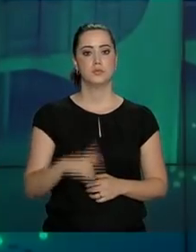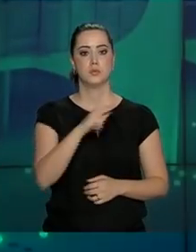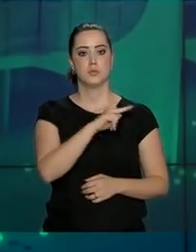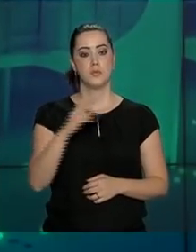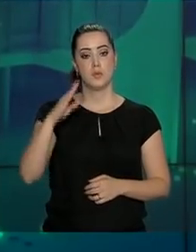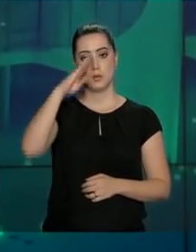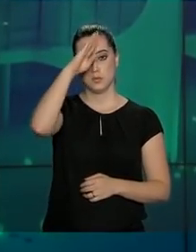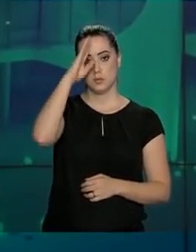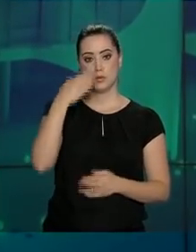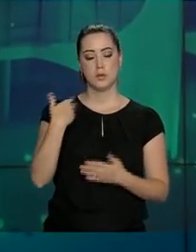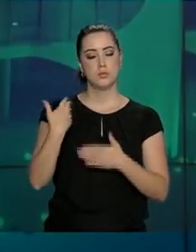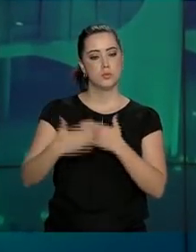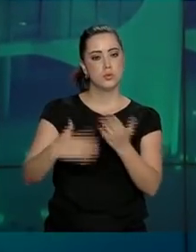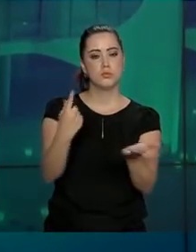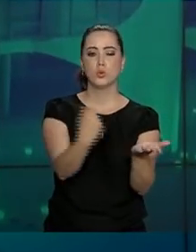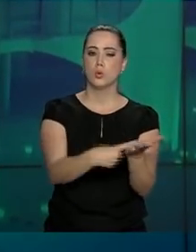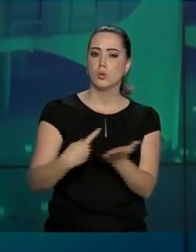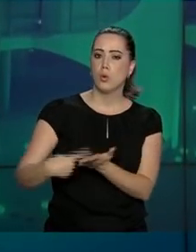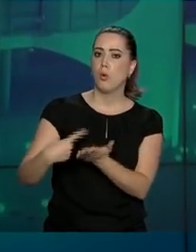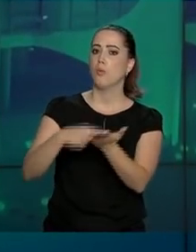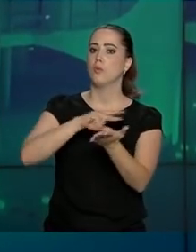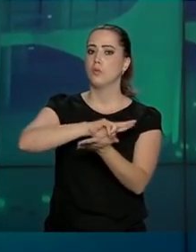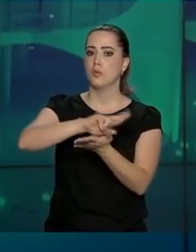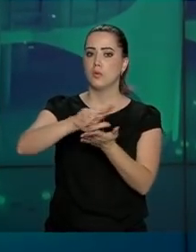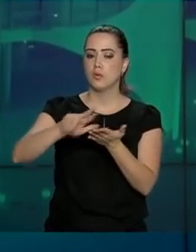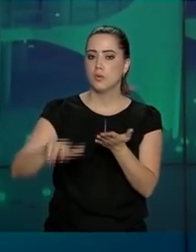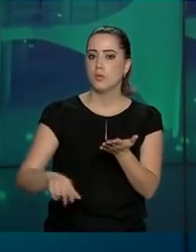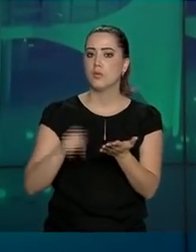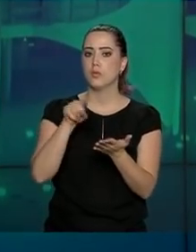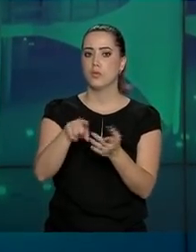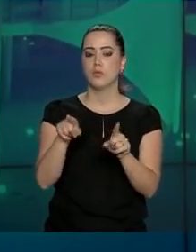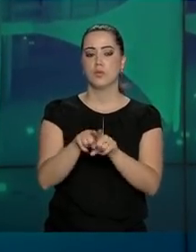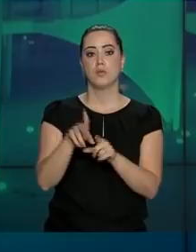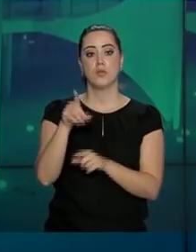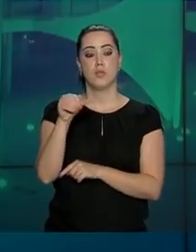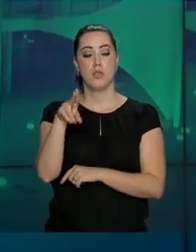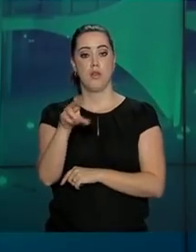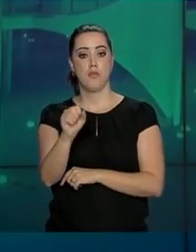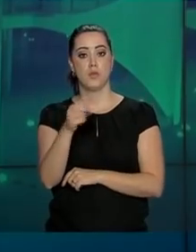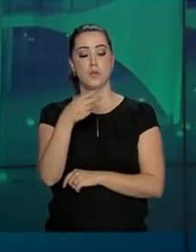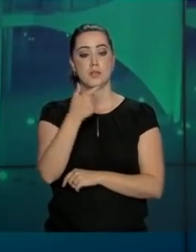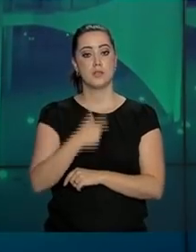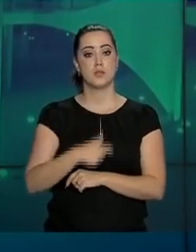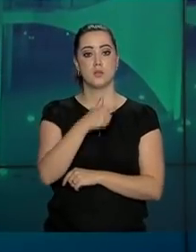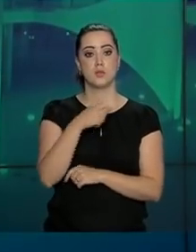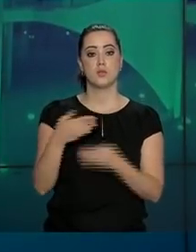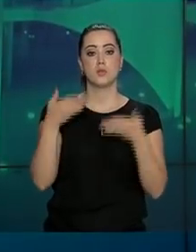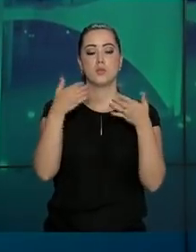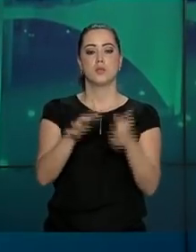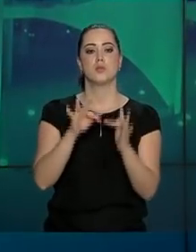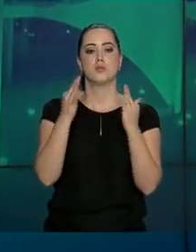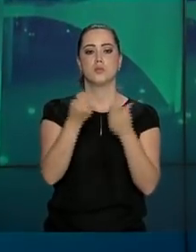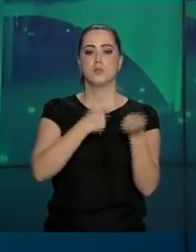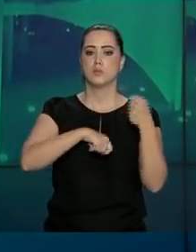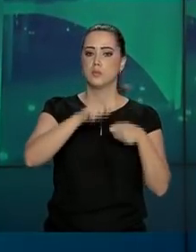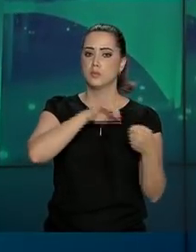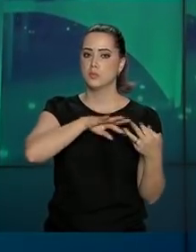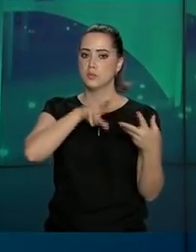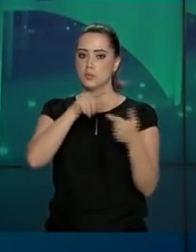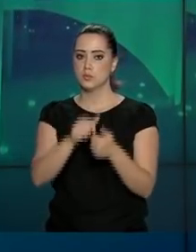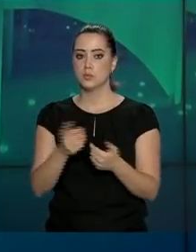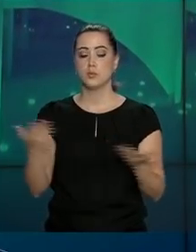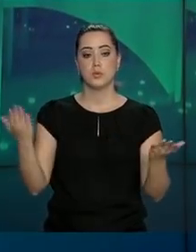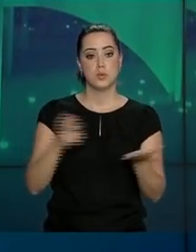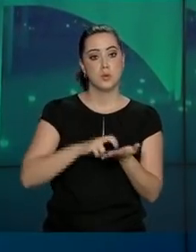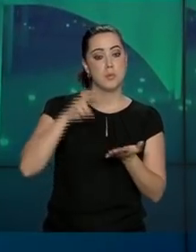O presidente Jair Bolsonaro segue com uma agenda bem intensa em Davos, na Suíça, onde participa do Fórum Econômico